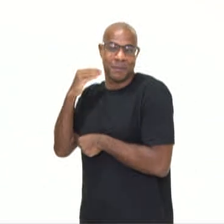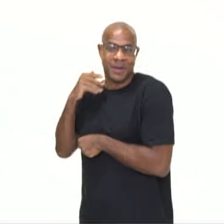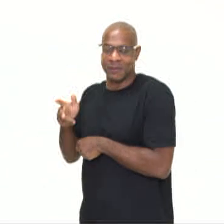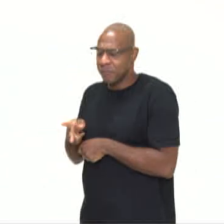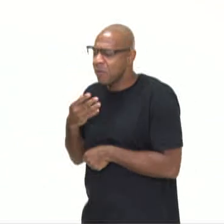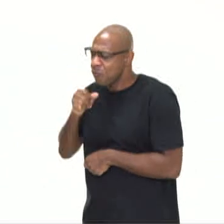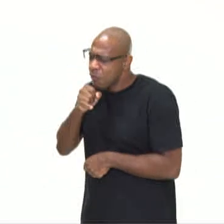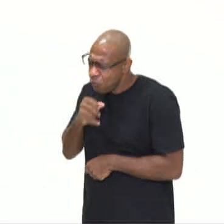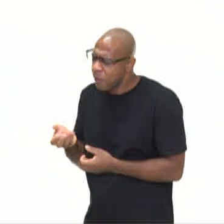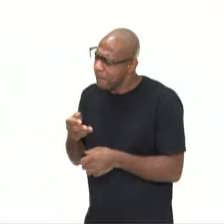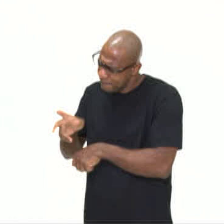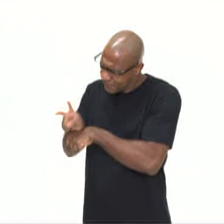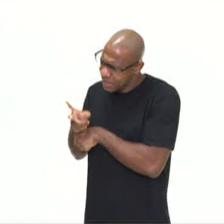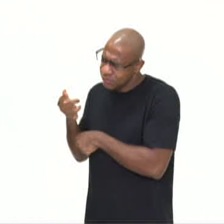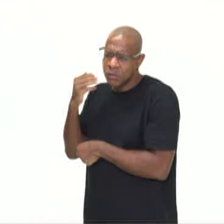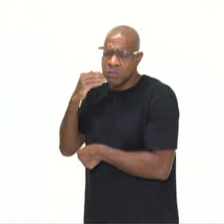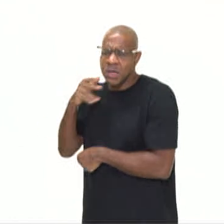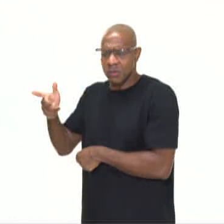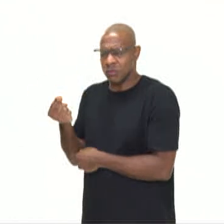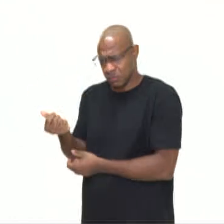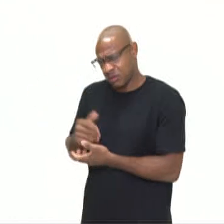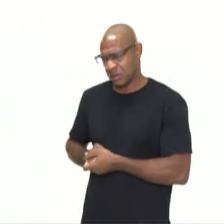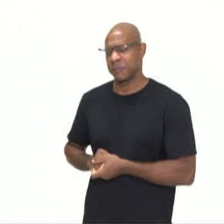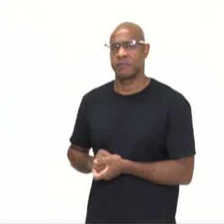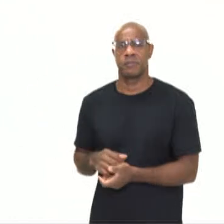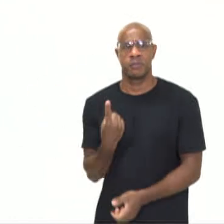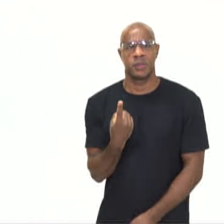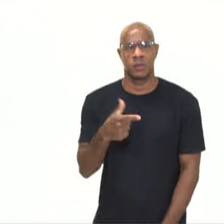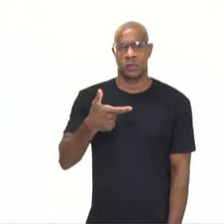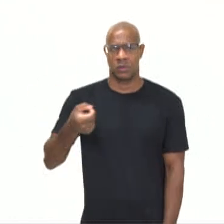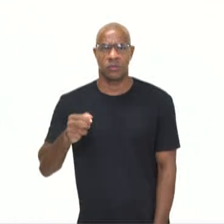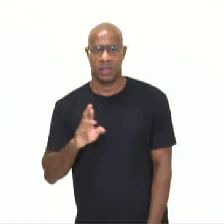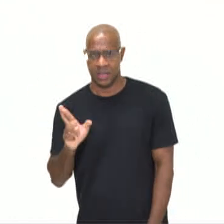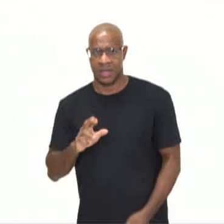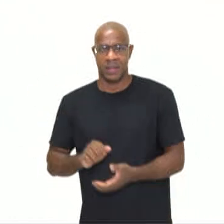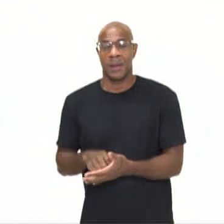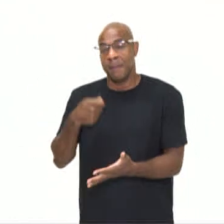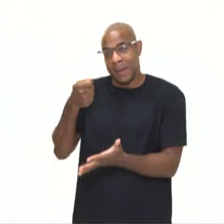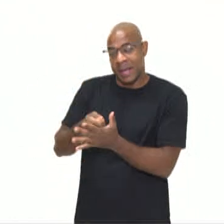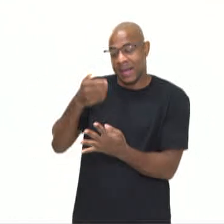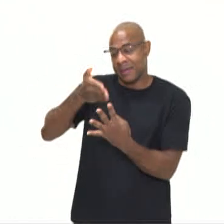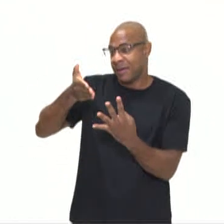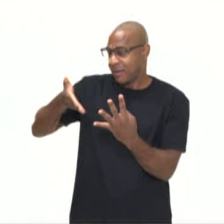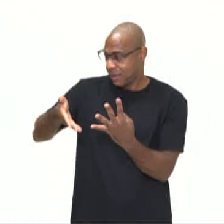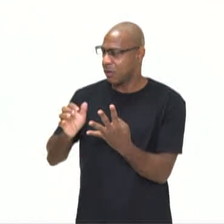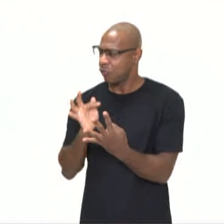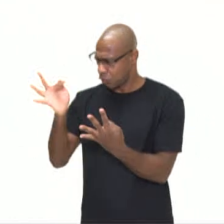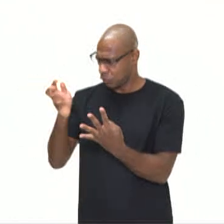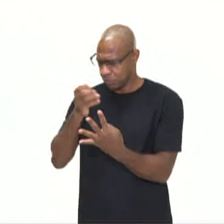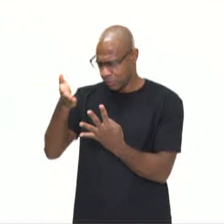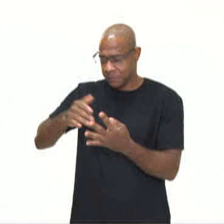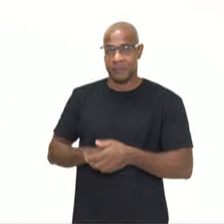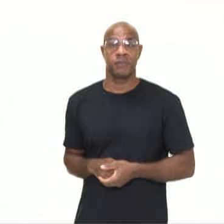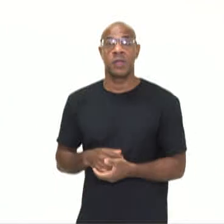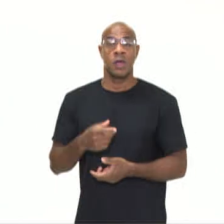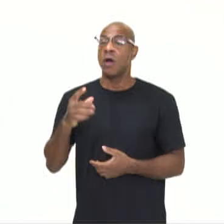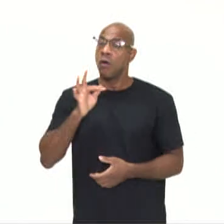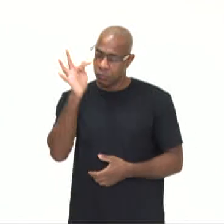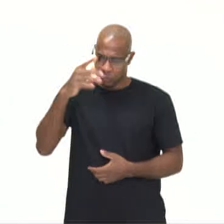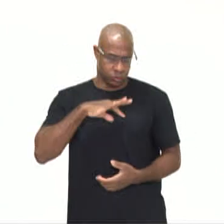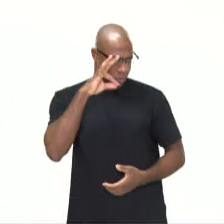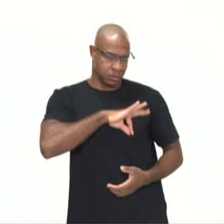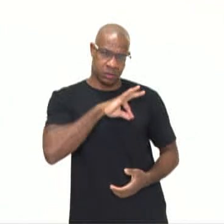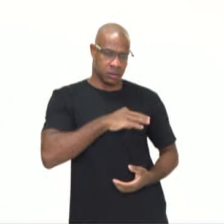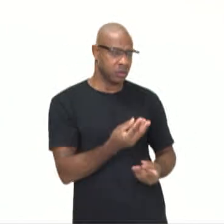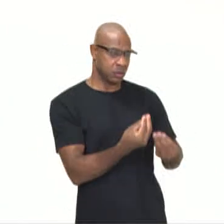valor de R$ 1.200 para pagar em 5 meses. Quando receber o salário, Carolina vai repassar o valor para